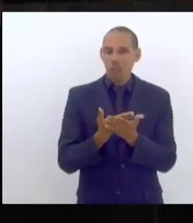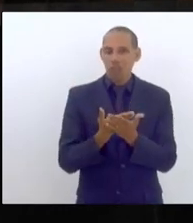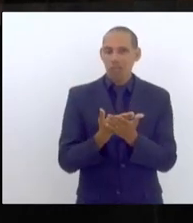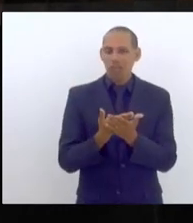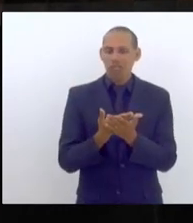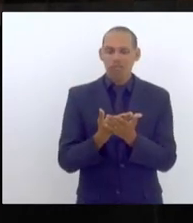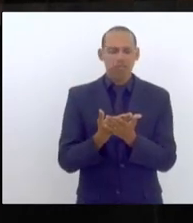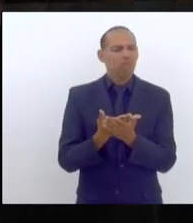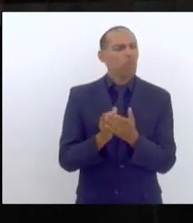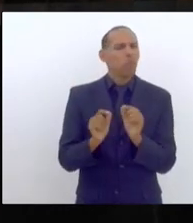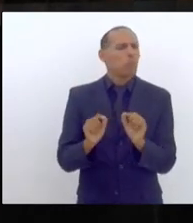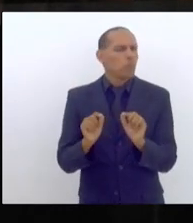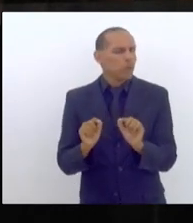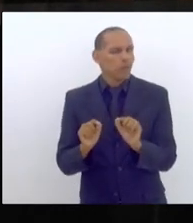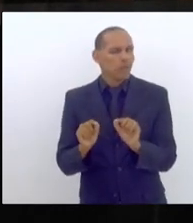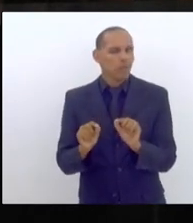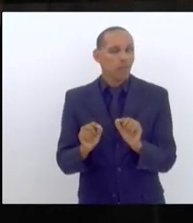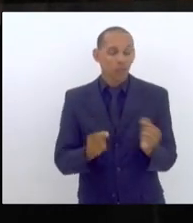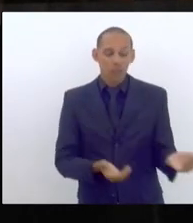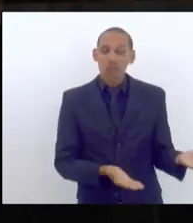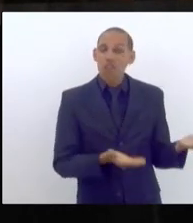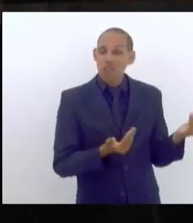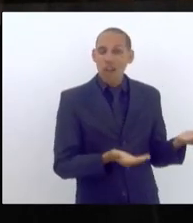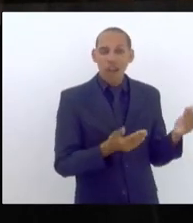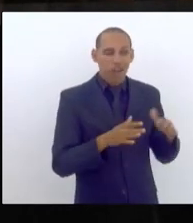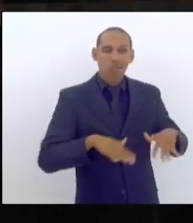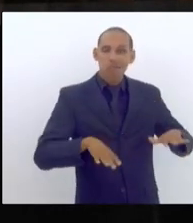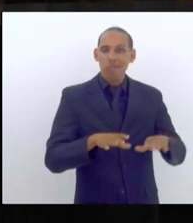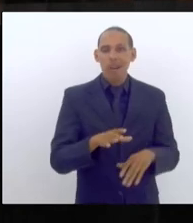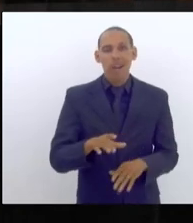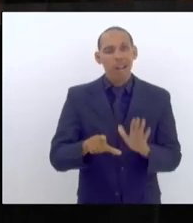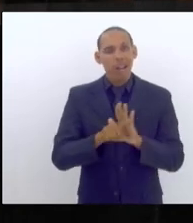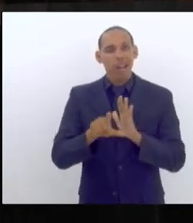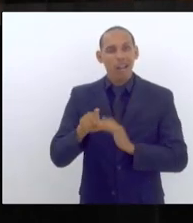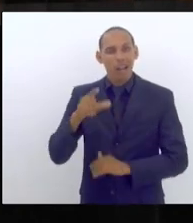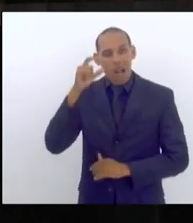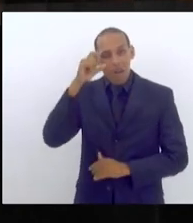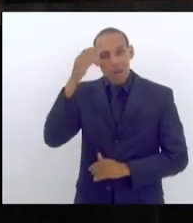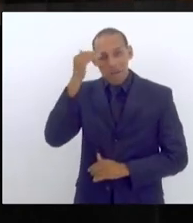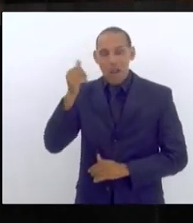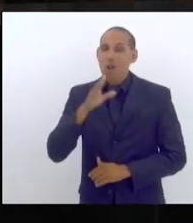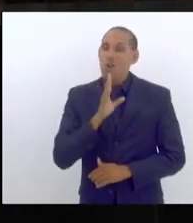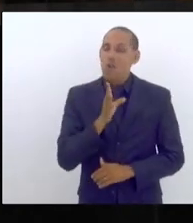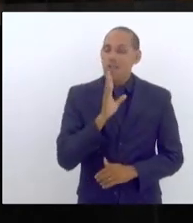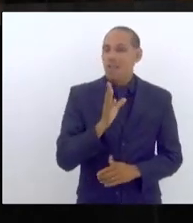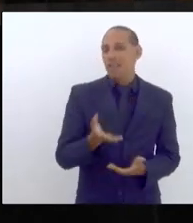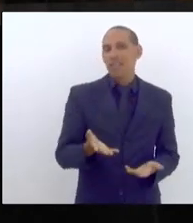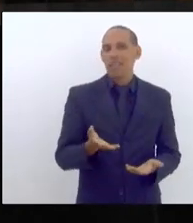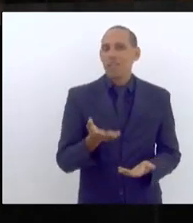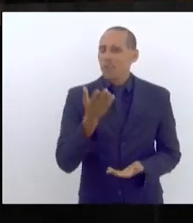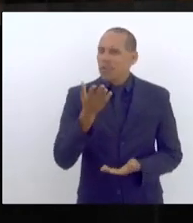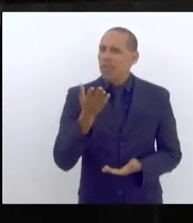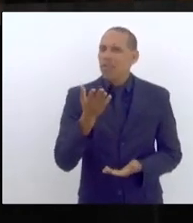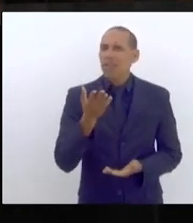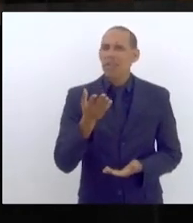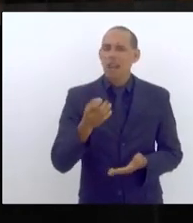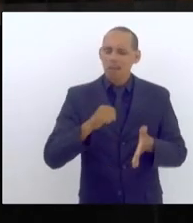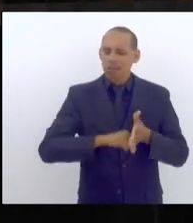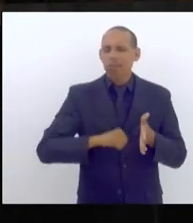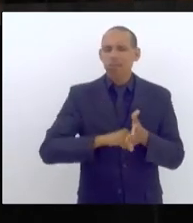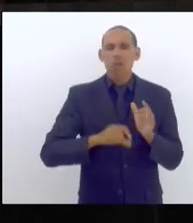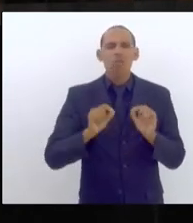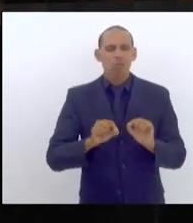isso? Que a garotada nova conheça a Lei Maria da Penha. Você tem que combater, deputada Verônica,